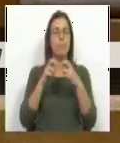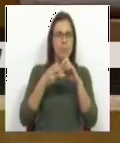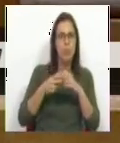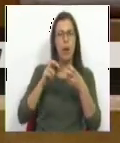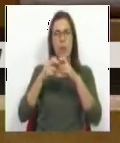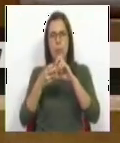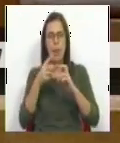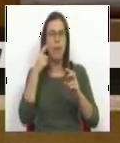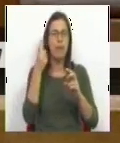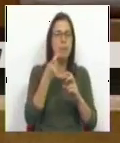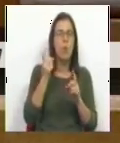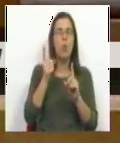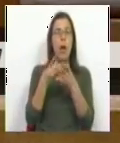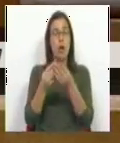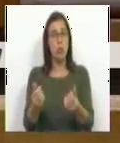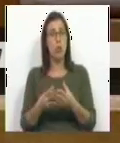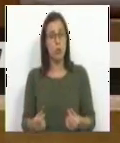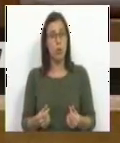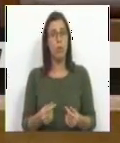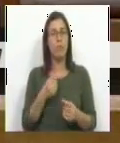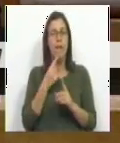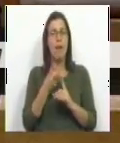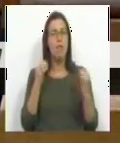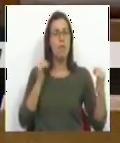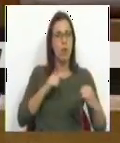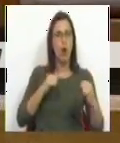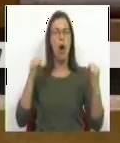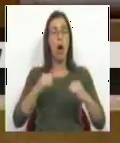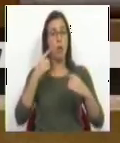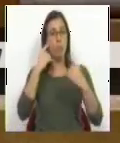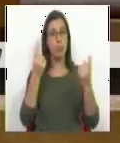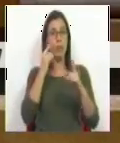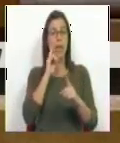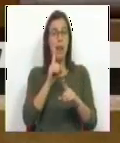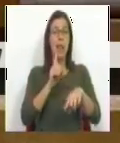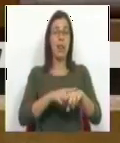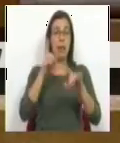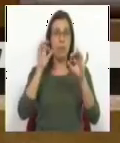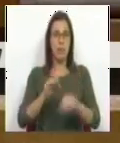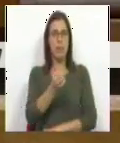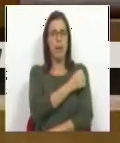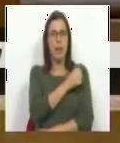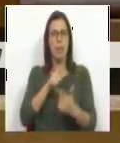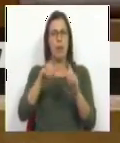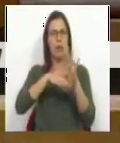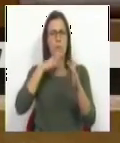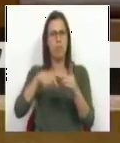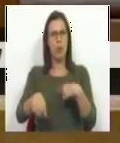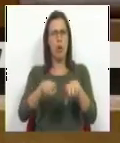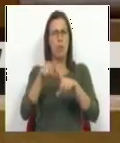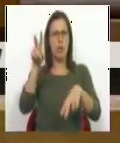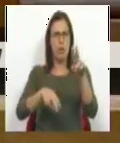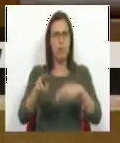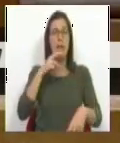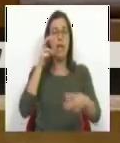problemas e procuraram soluções. Chegámos a vários acordos que foram anunciados no tempo próprio: habitação, precariedade, política